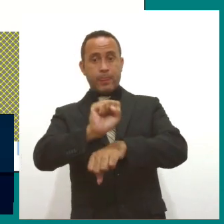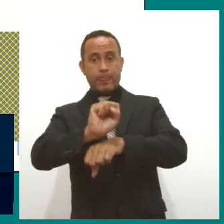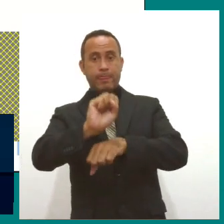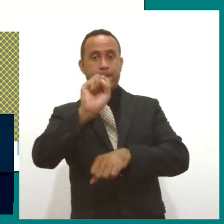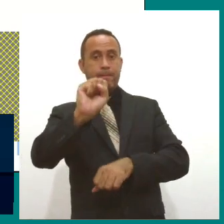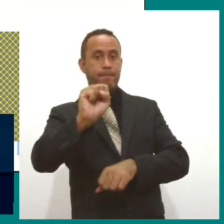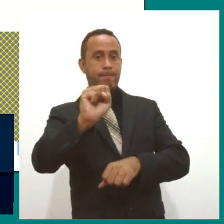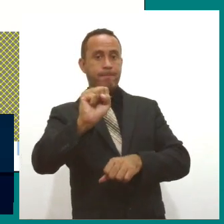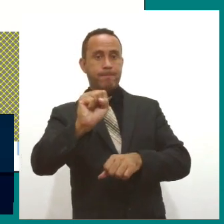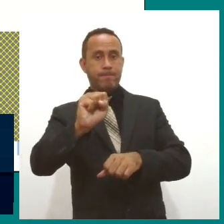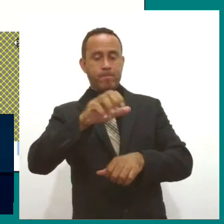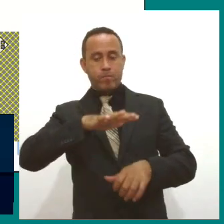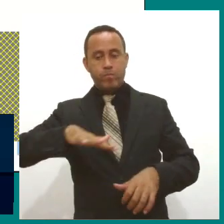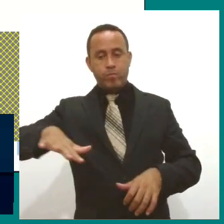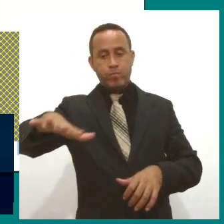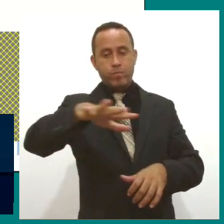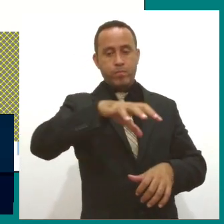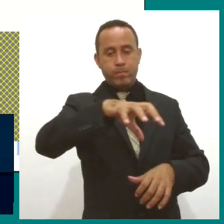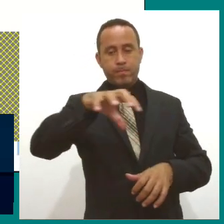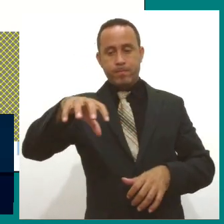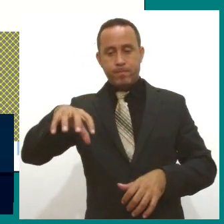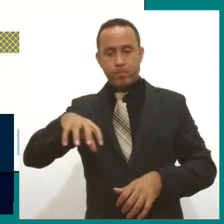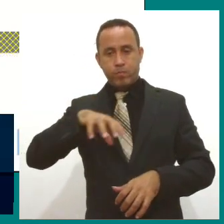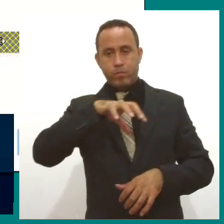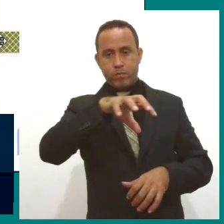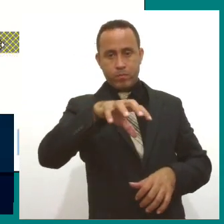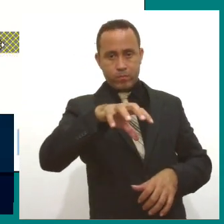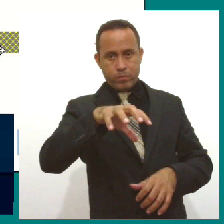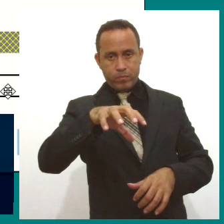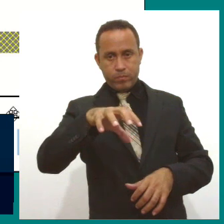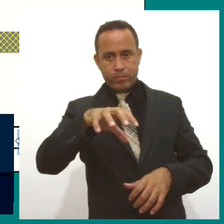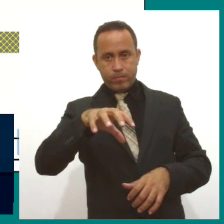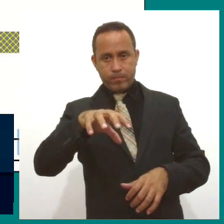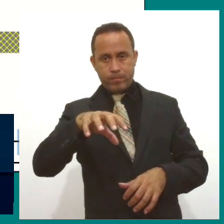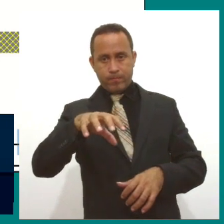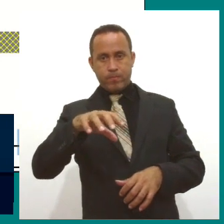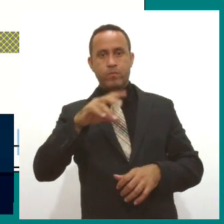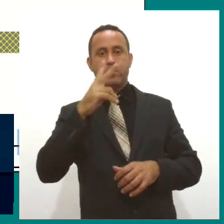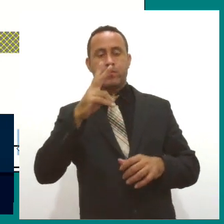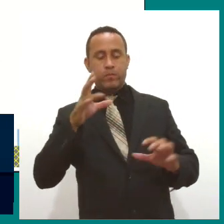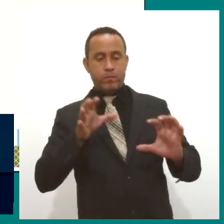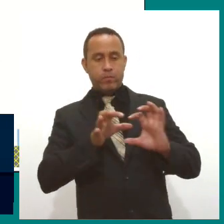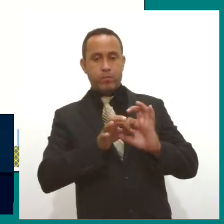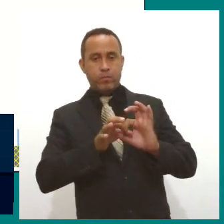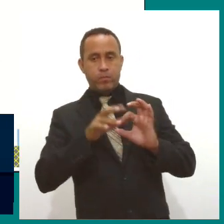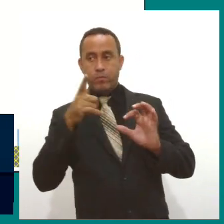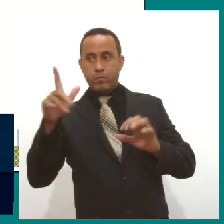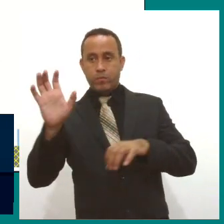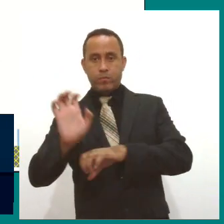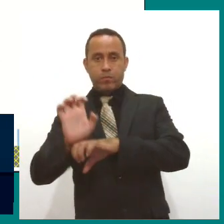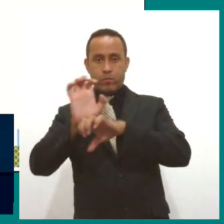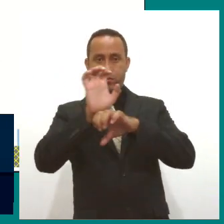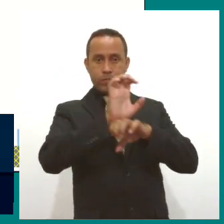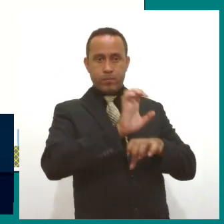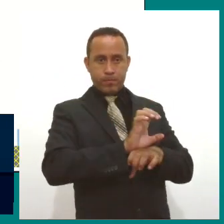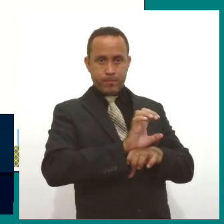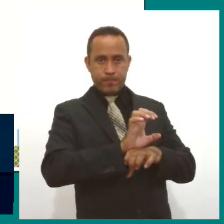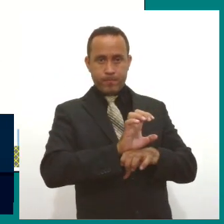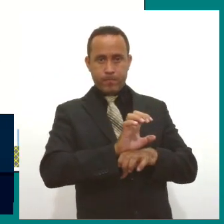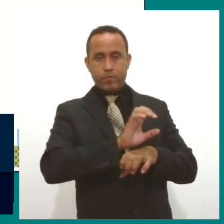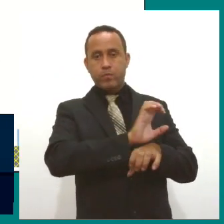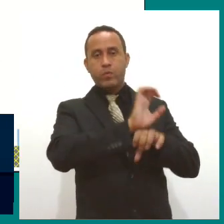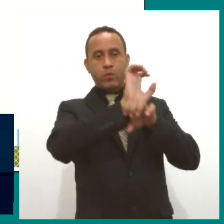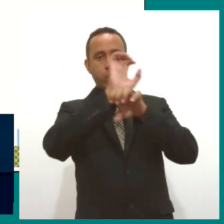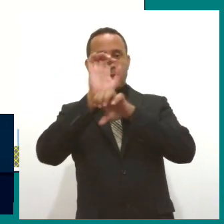por 8 bacias hidrográficas, sendo 5 delas de domínio da União e 3 de domínio do Estado. O domínio do Estado